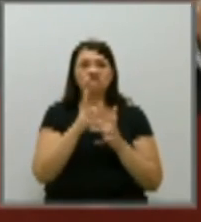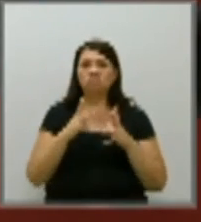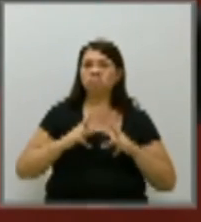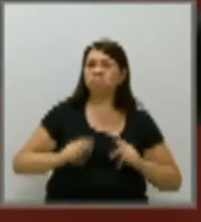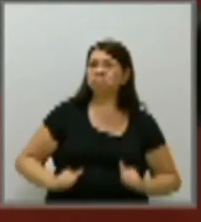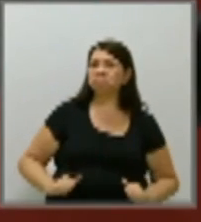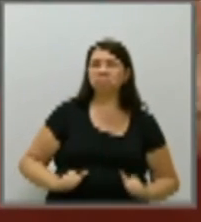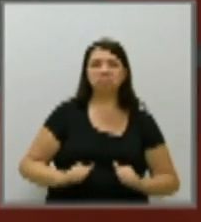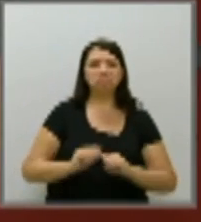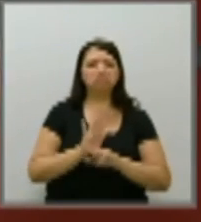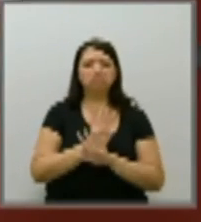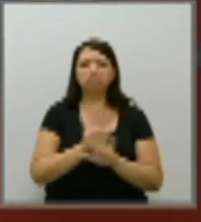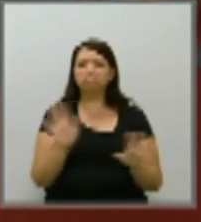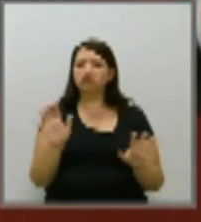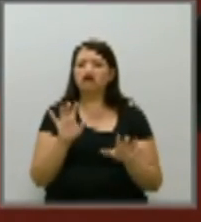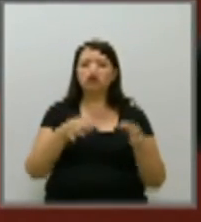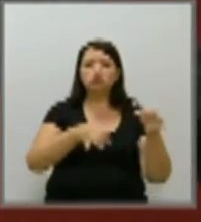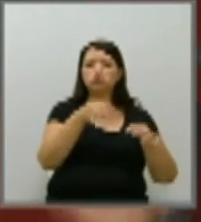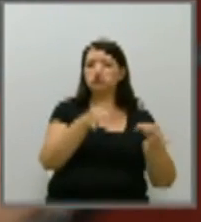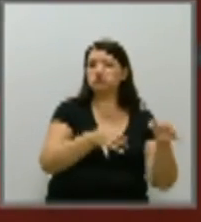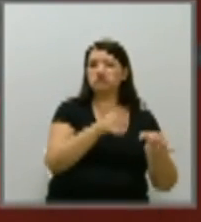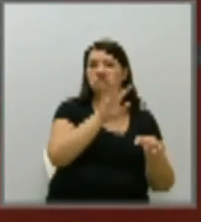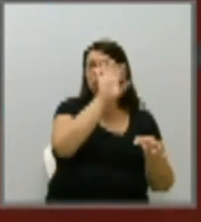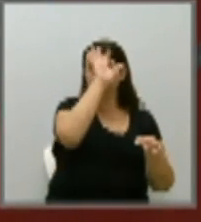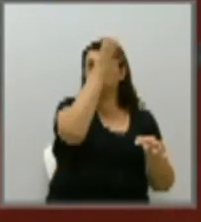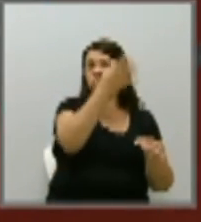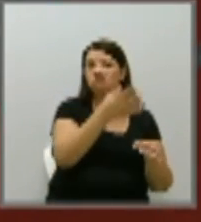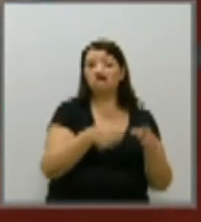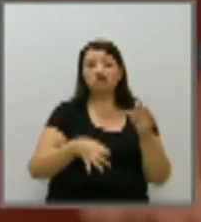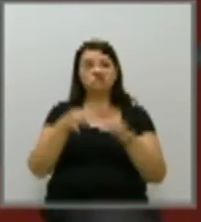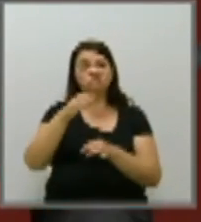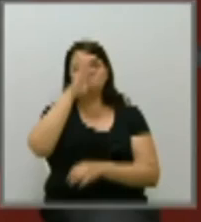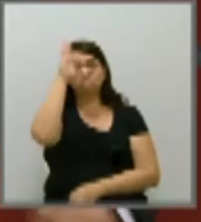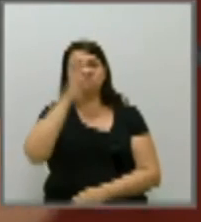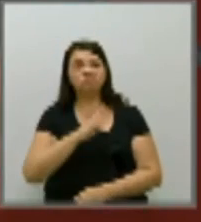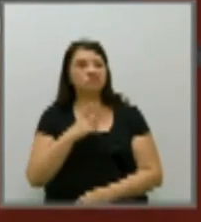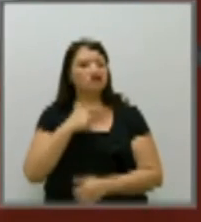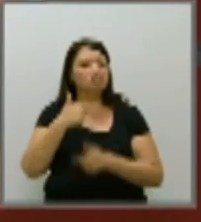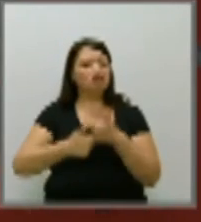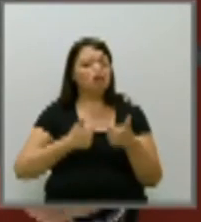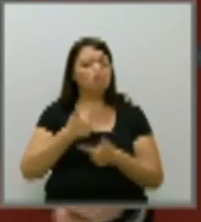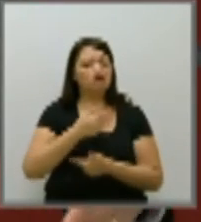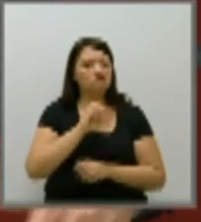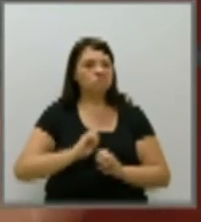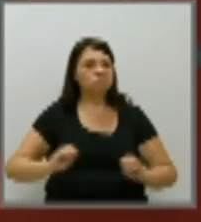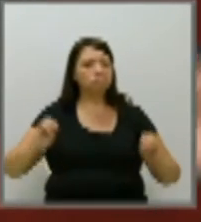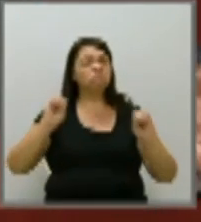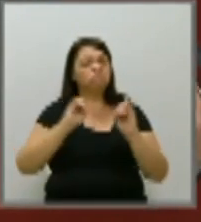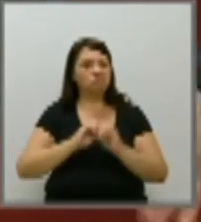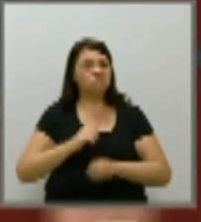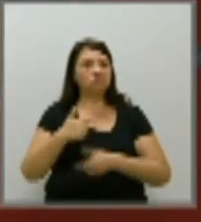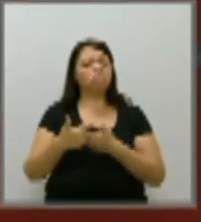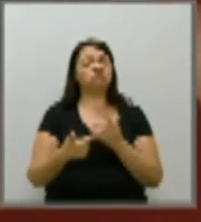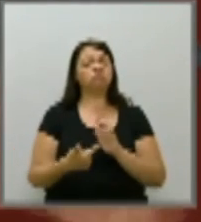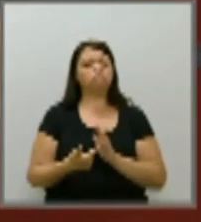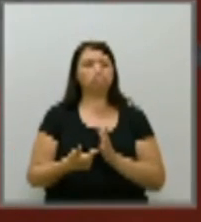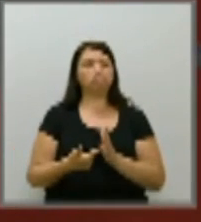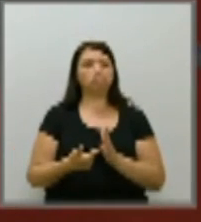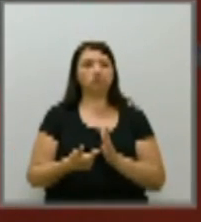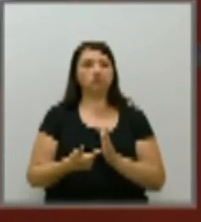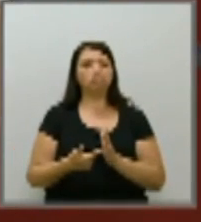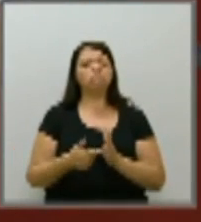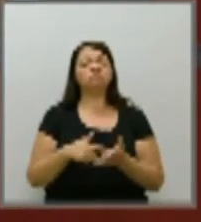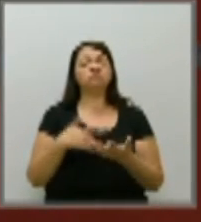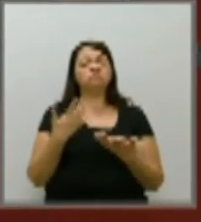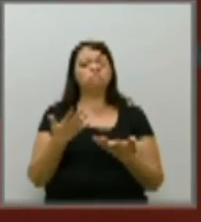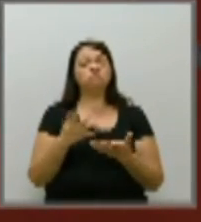decide, não é o senhor. Então, a justiça brasileira tem feito um grande trabalho, um grande serviço à questão da judicialização,